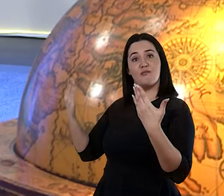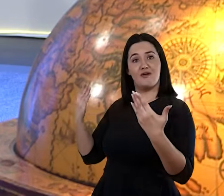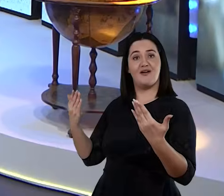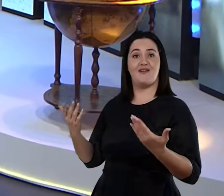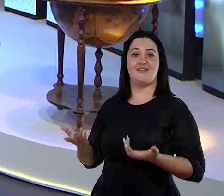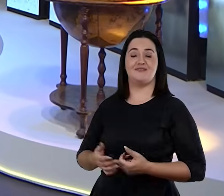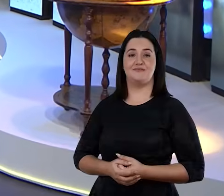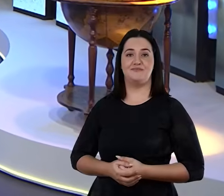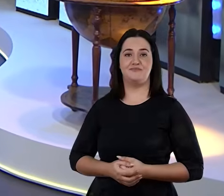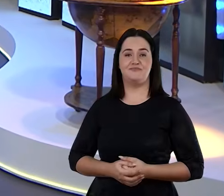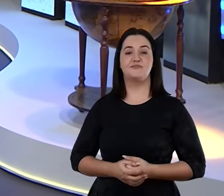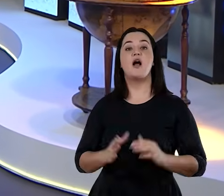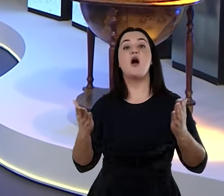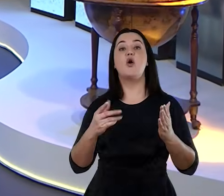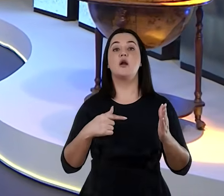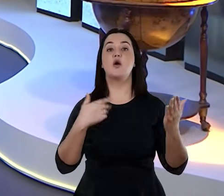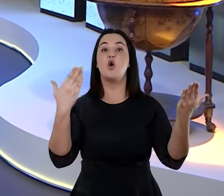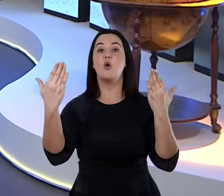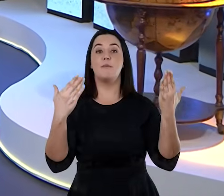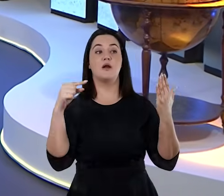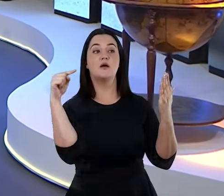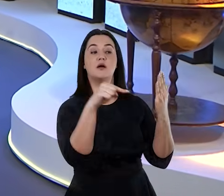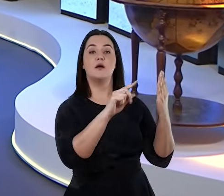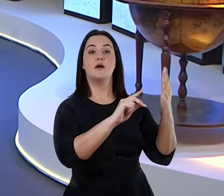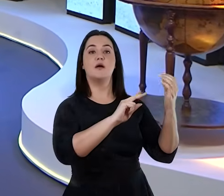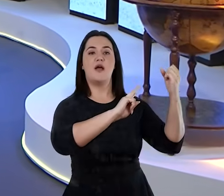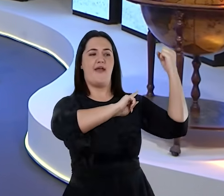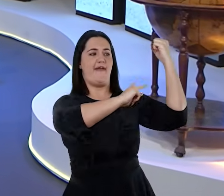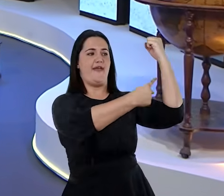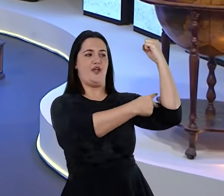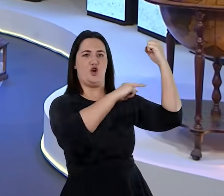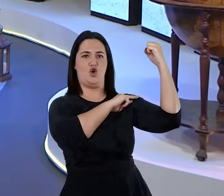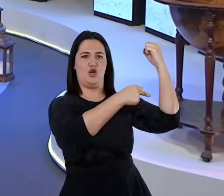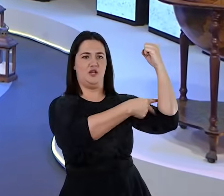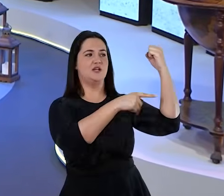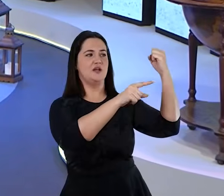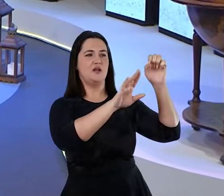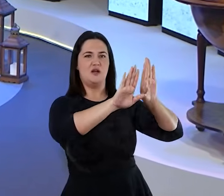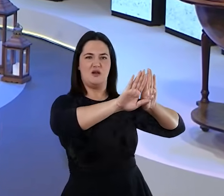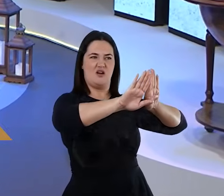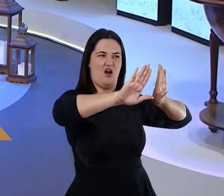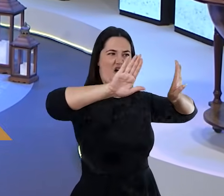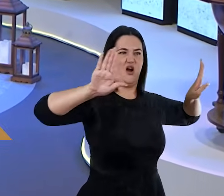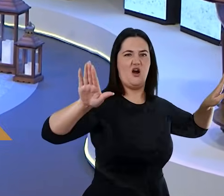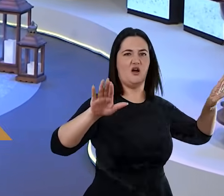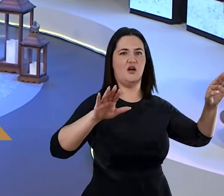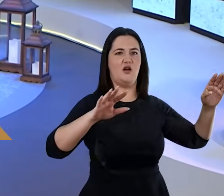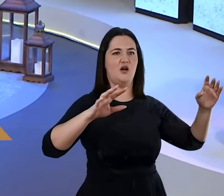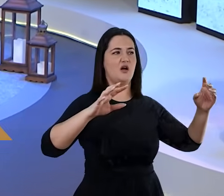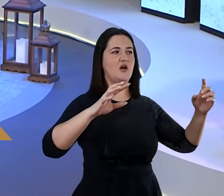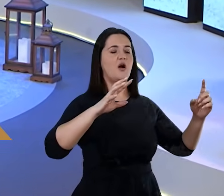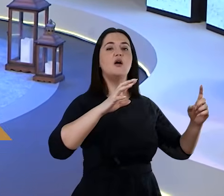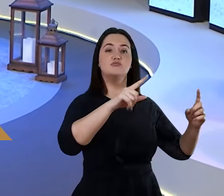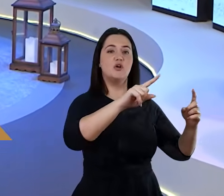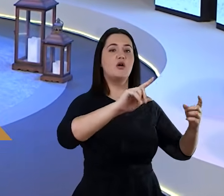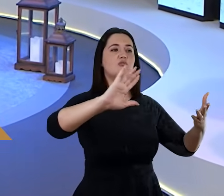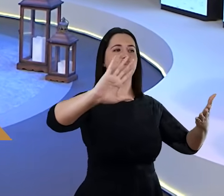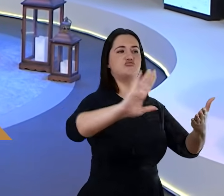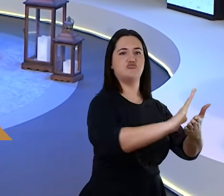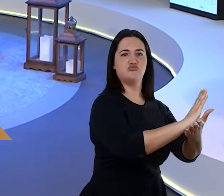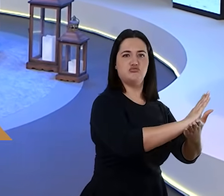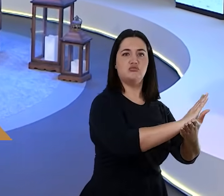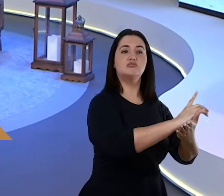forças. E quanto a Hércules? Bem, carregar uma porta ou lutar sozinho contra uma